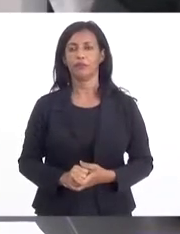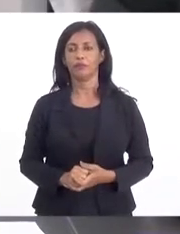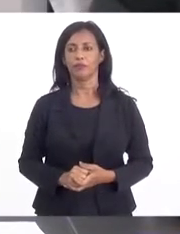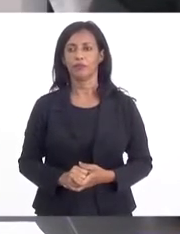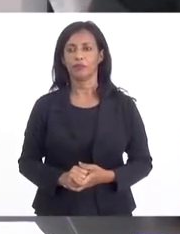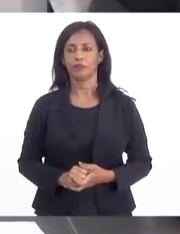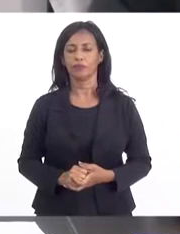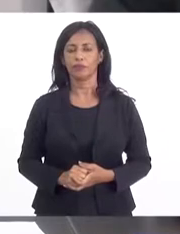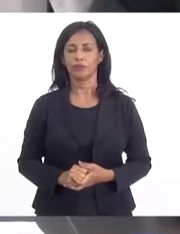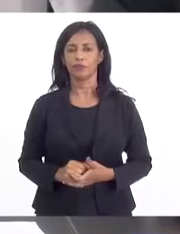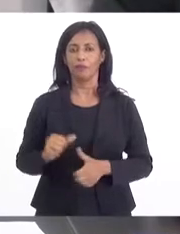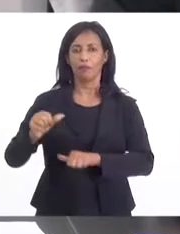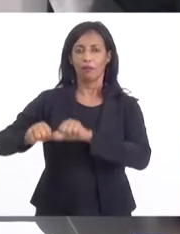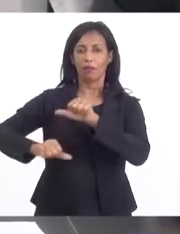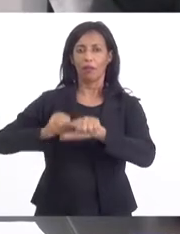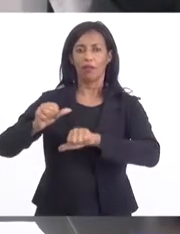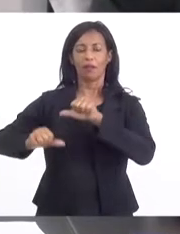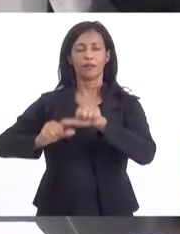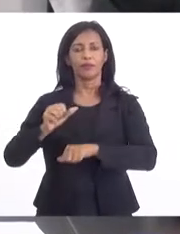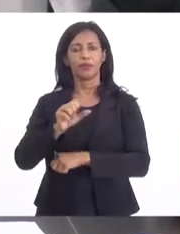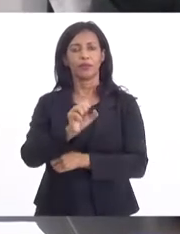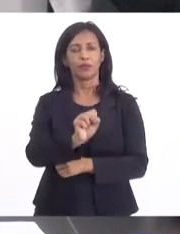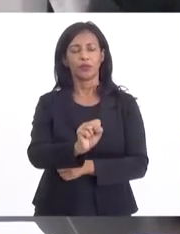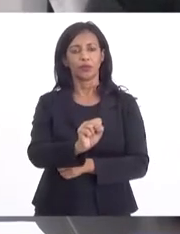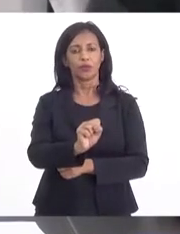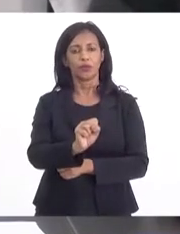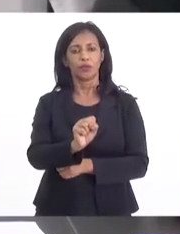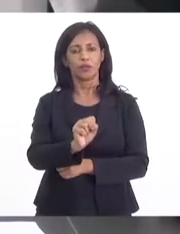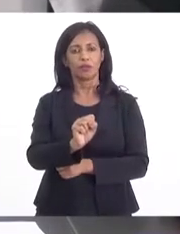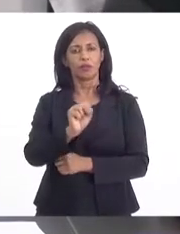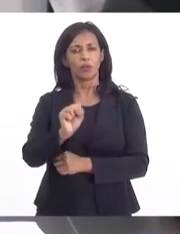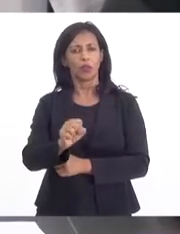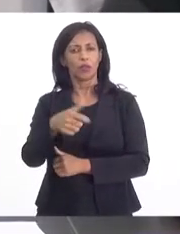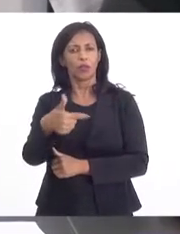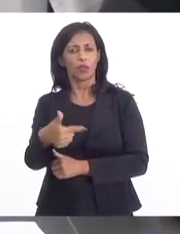A revitalização de 882